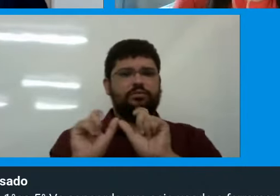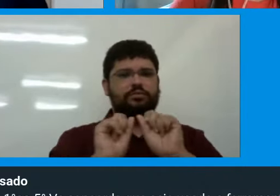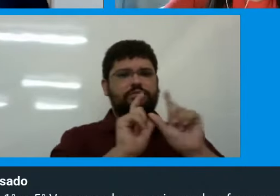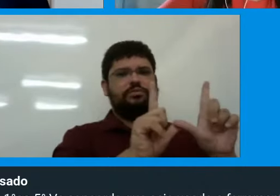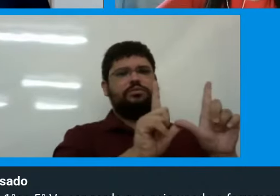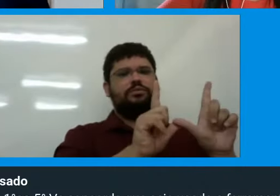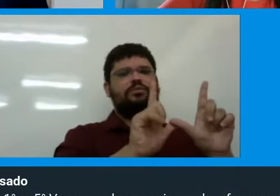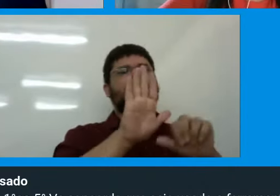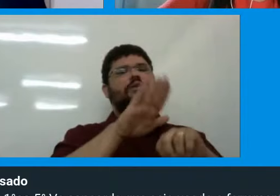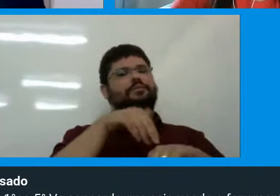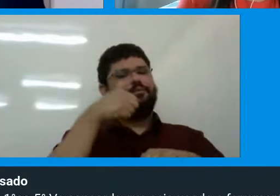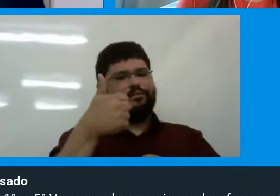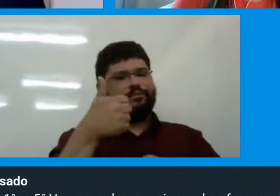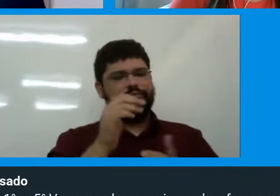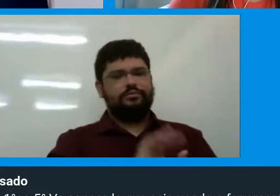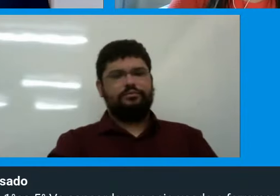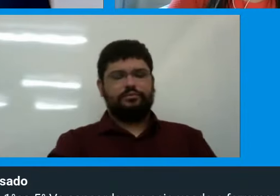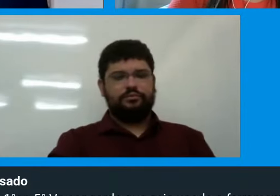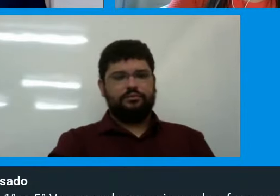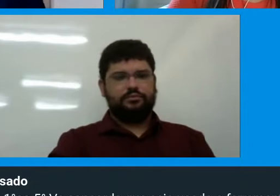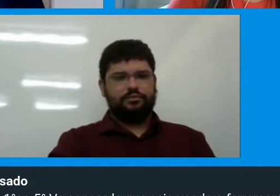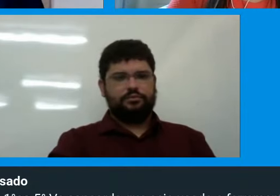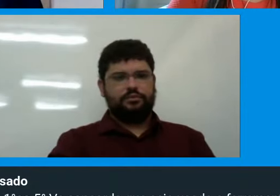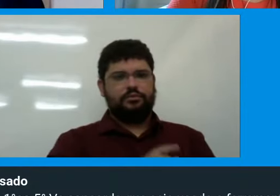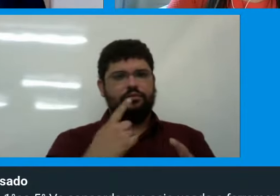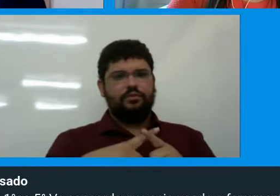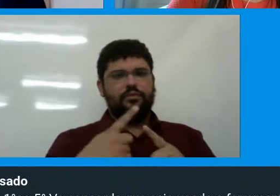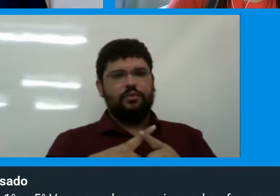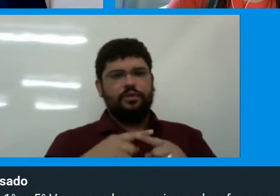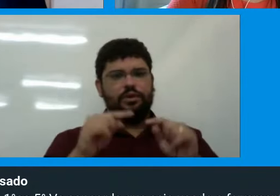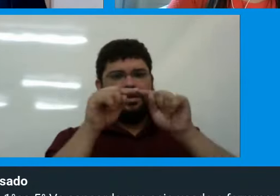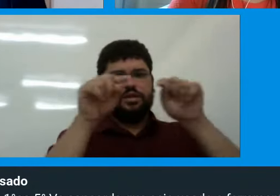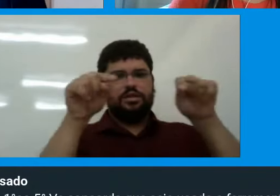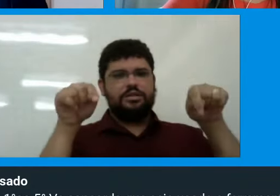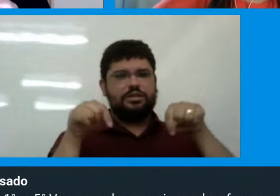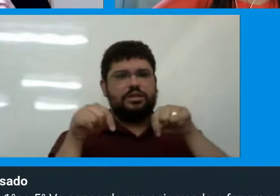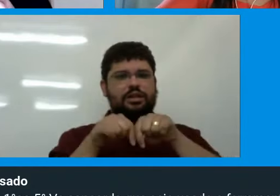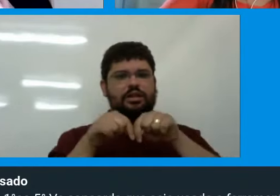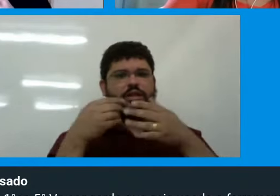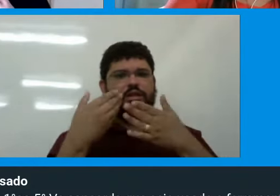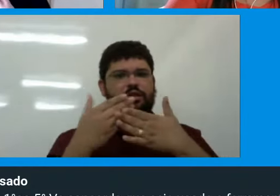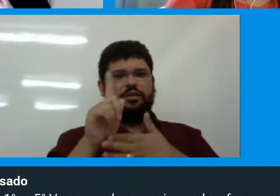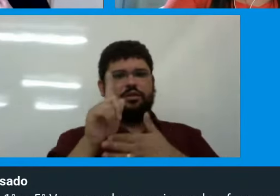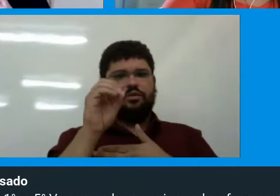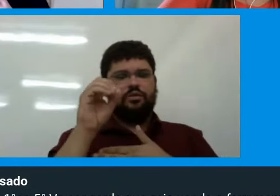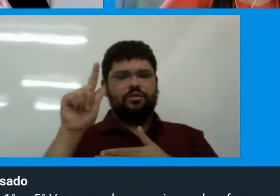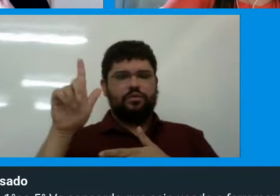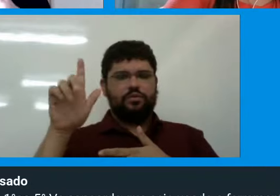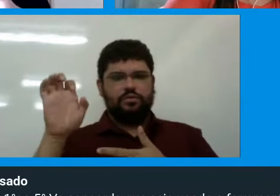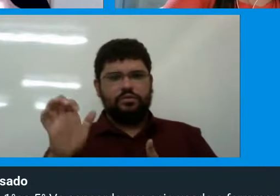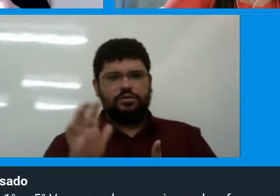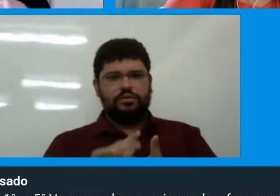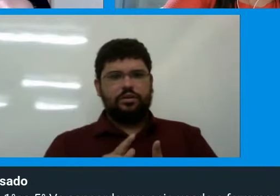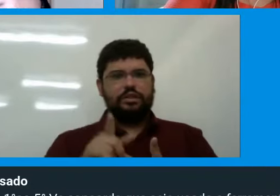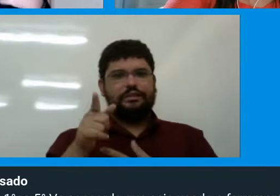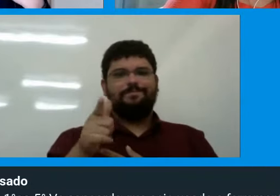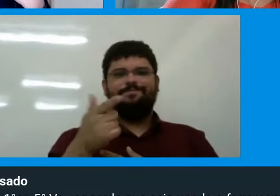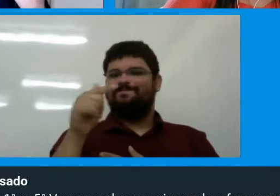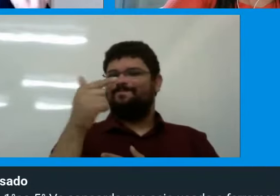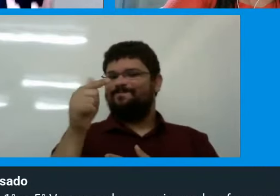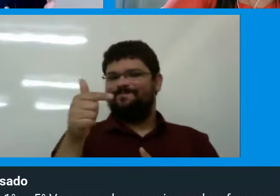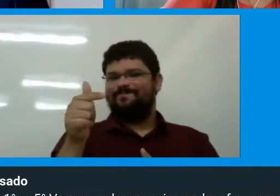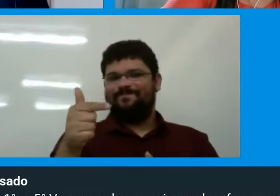que vale a pena. E, obviamente, que o Google Sala de Aula, ele não vai disponibilizar a você gerar esse